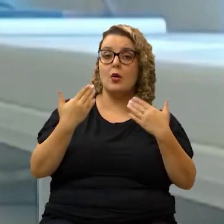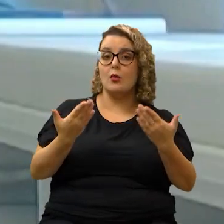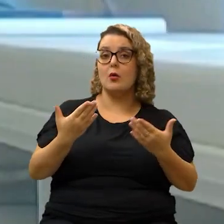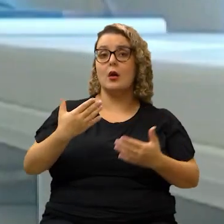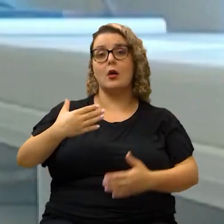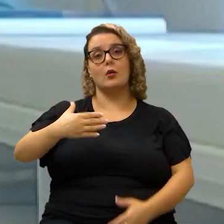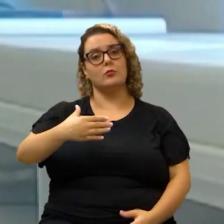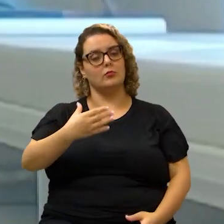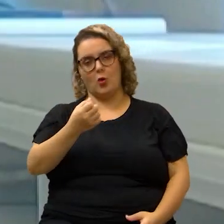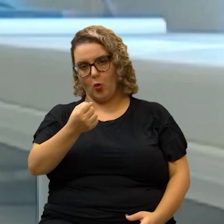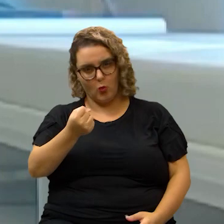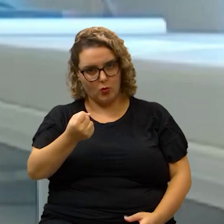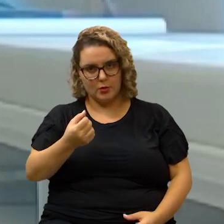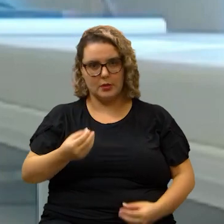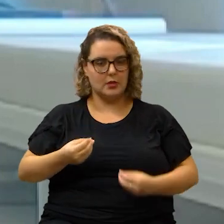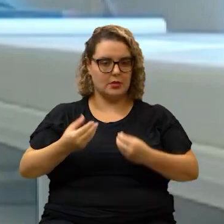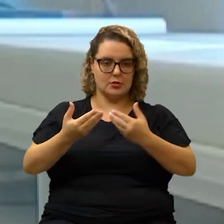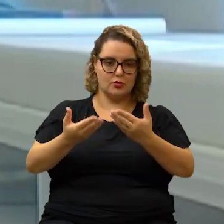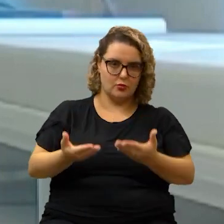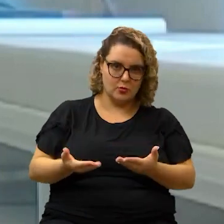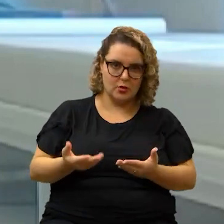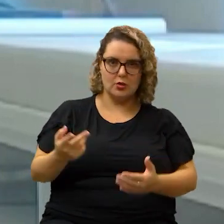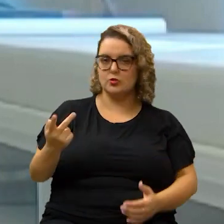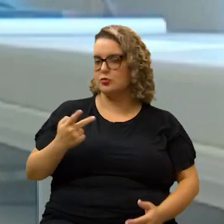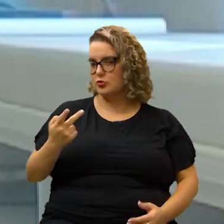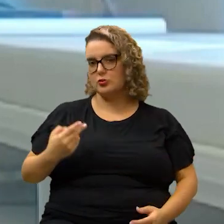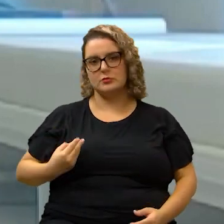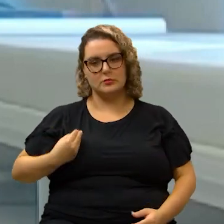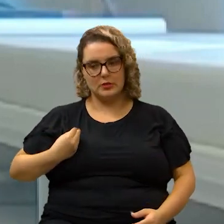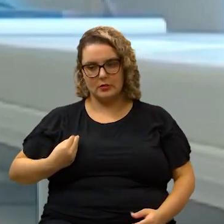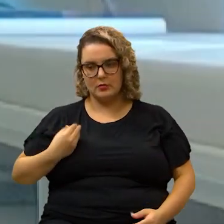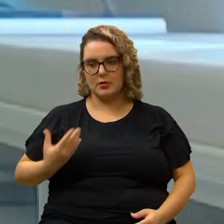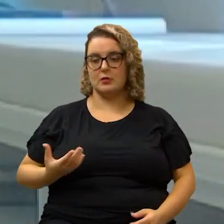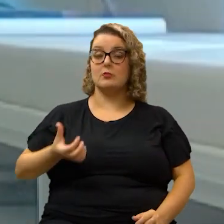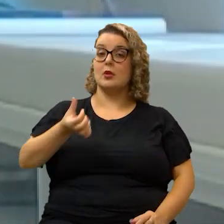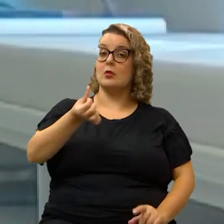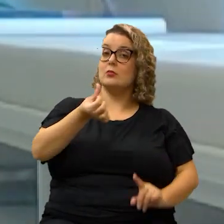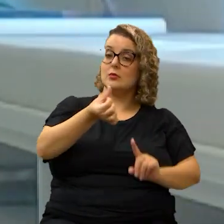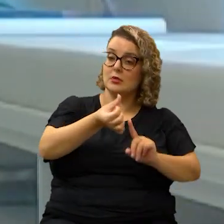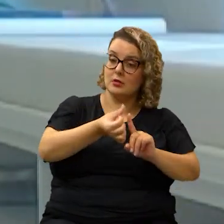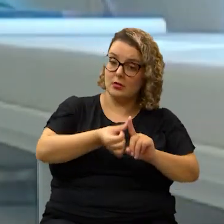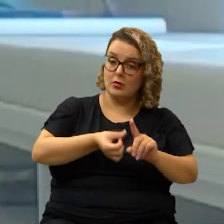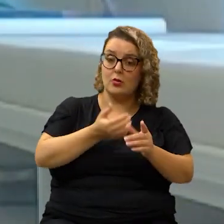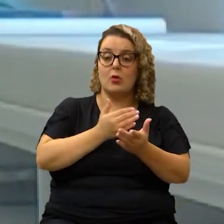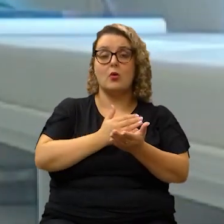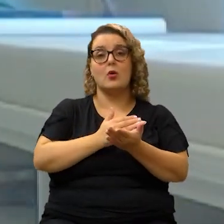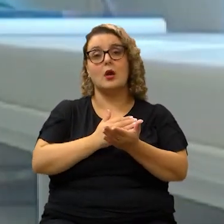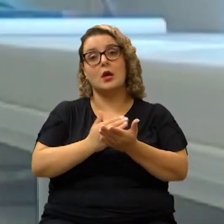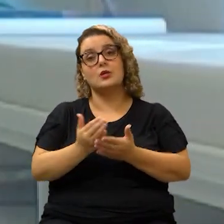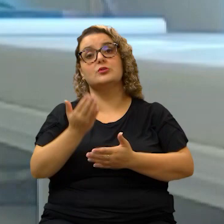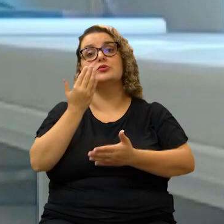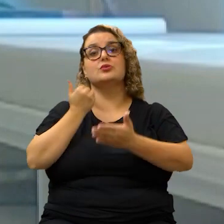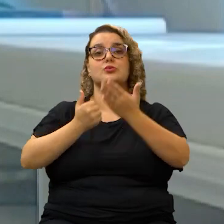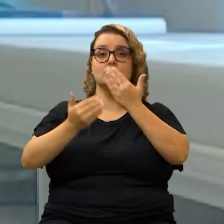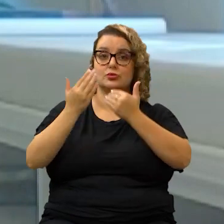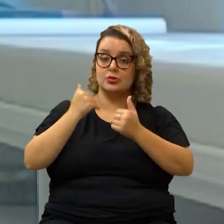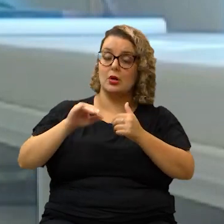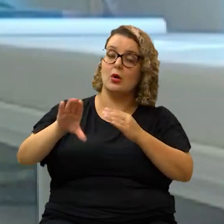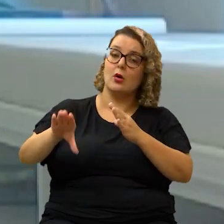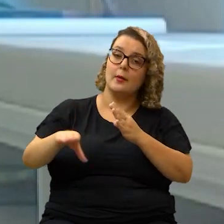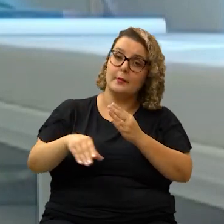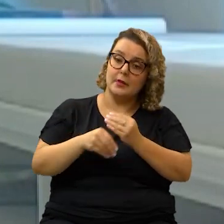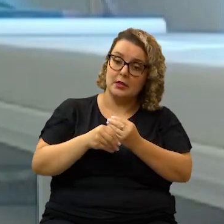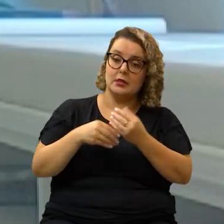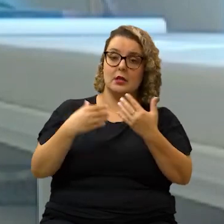Aos 6 meses, iniciar com a alimentação complementar. Por que 6 meses? Porque a criança já senta, ela